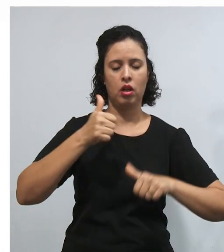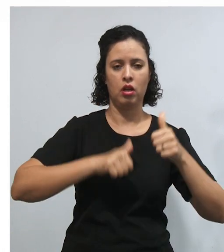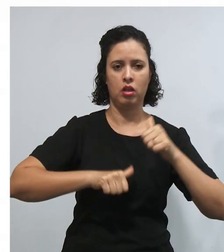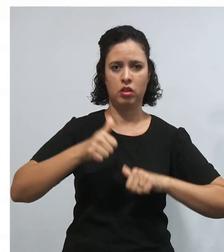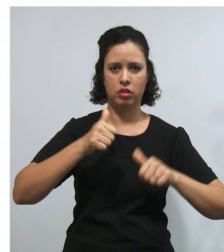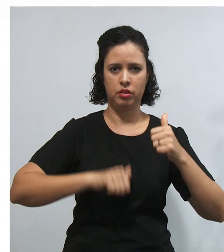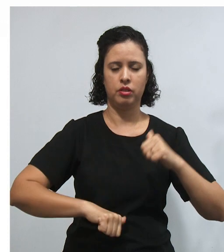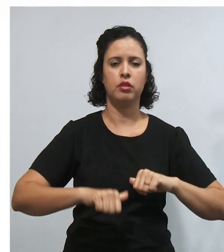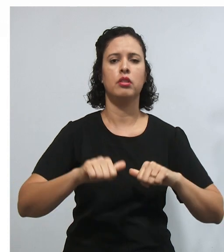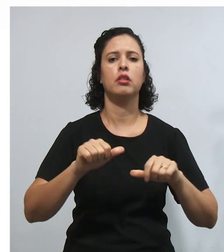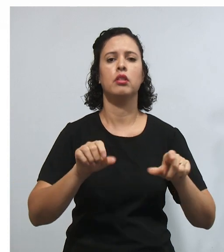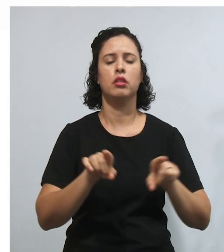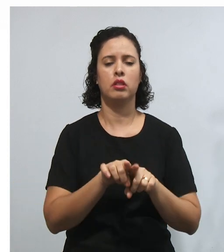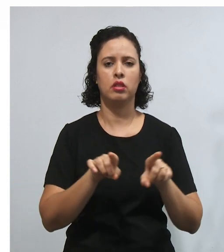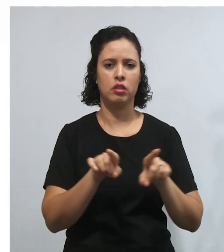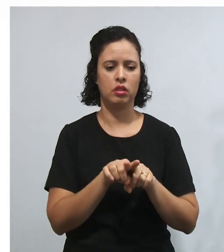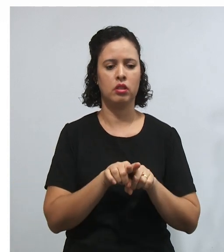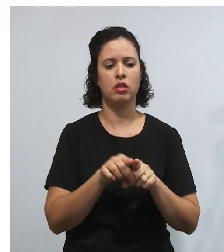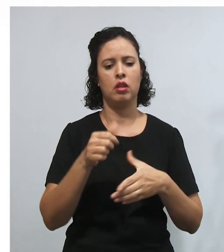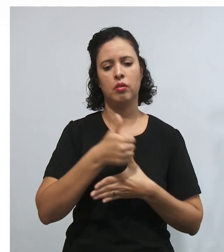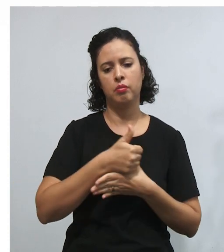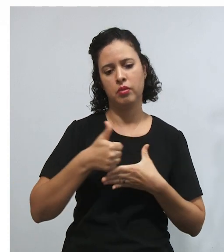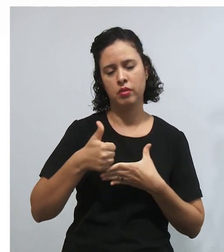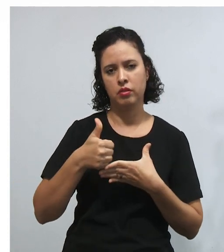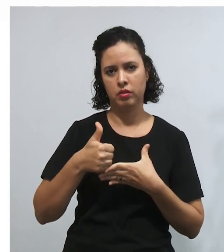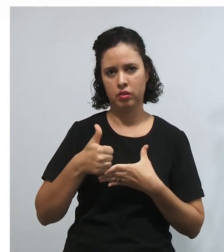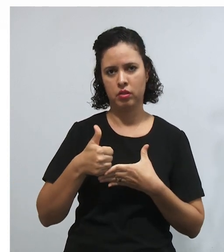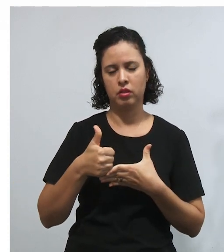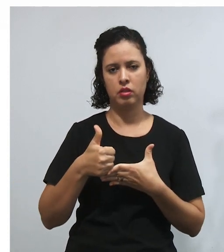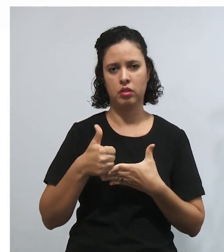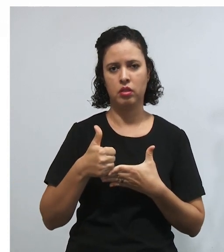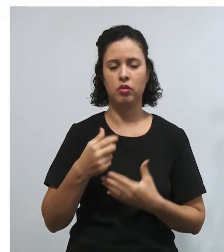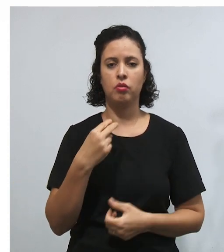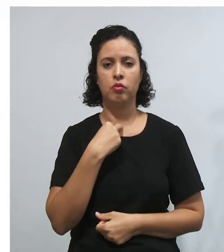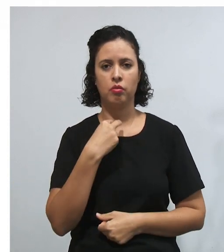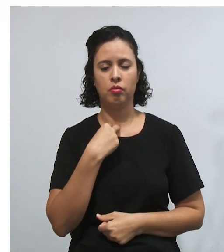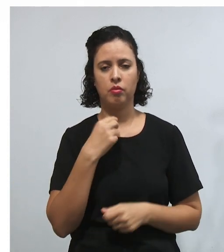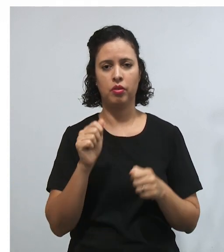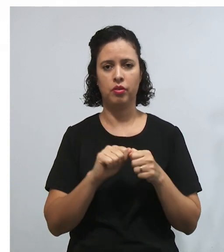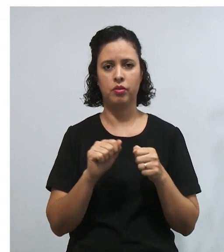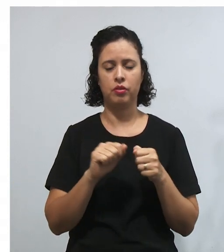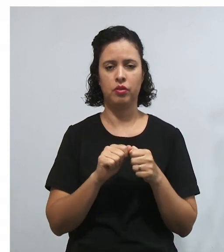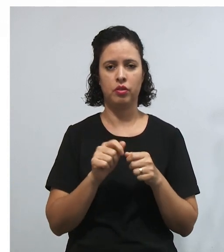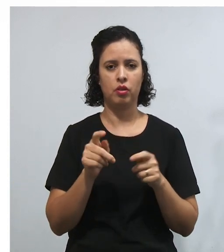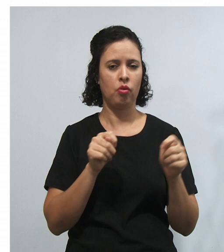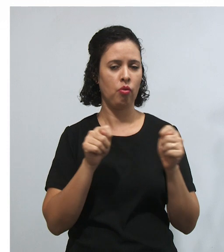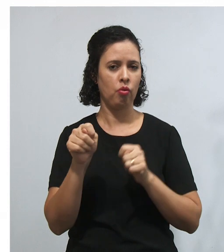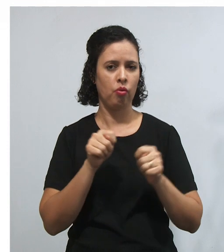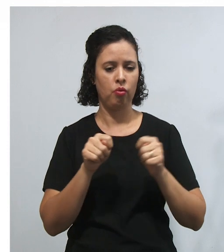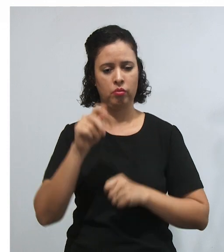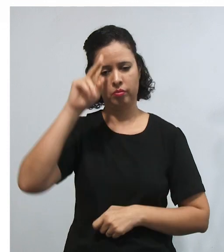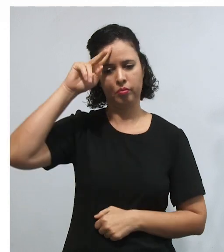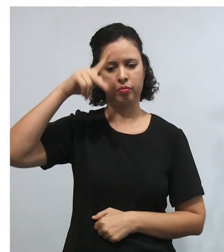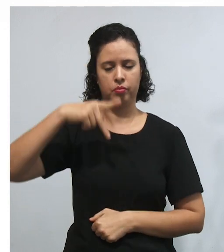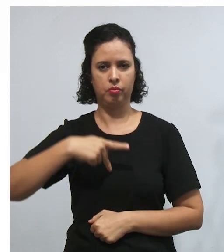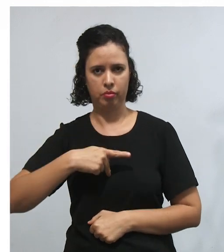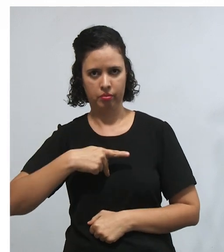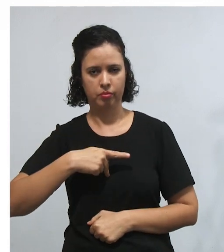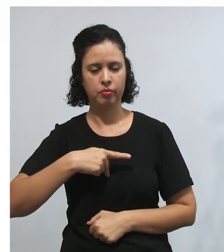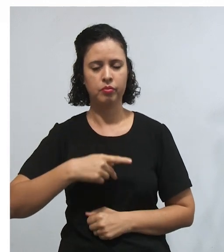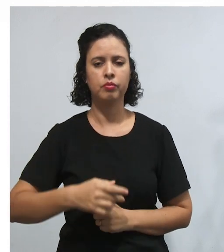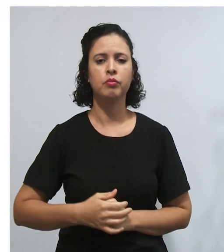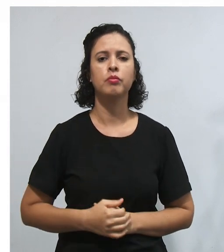da legalidade e da moralidade, mas não poderá fazer o controle no aspecto subjetivo da coisa,